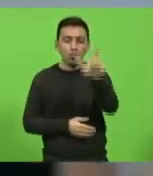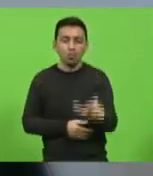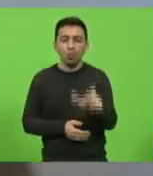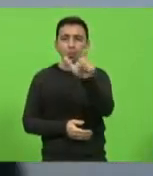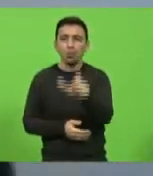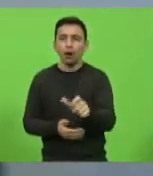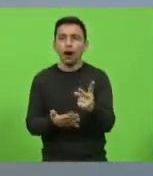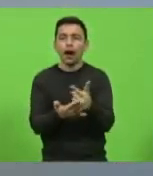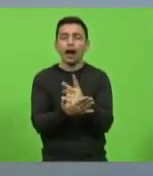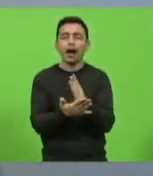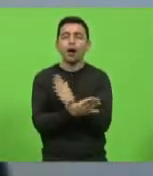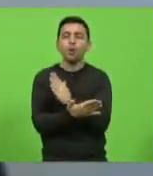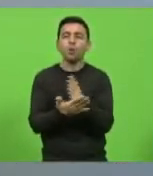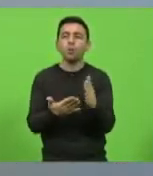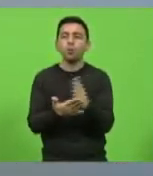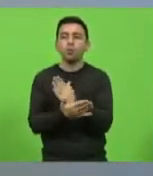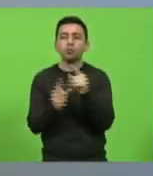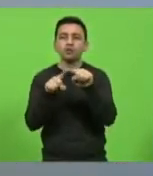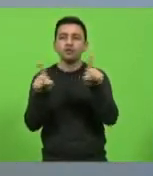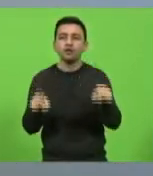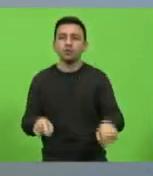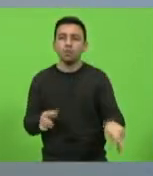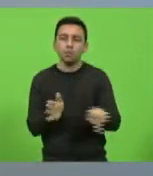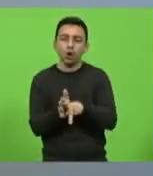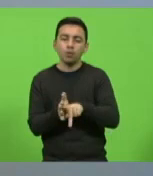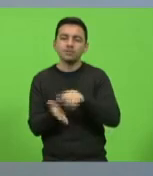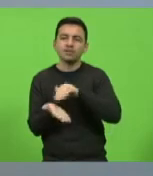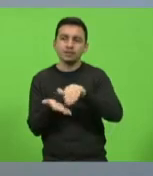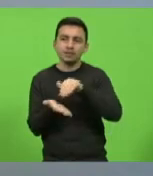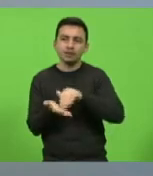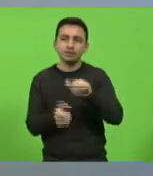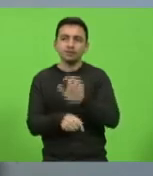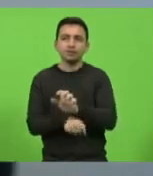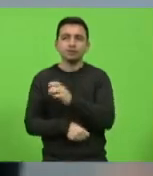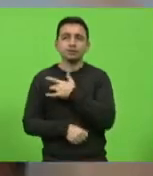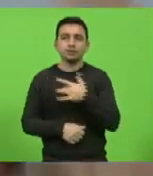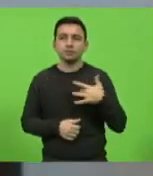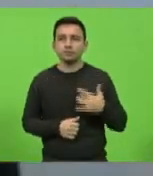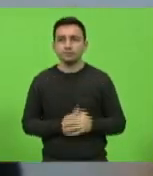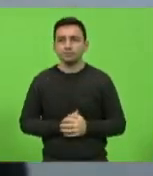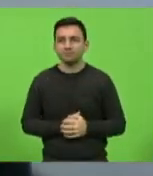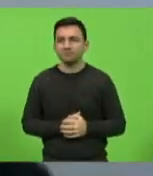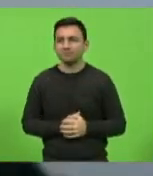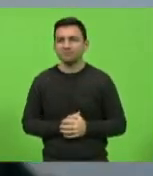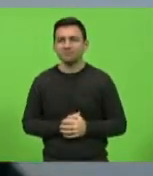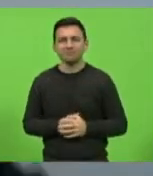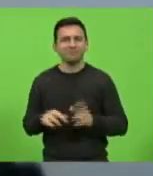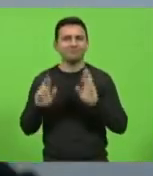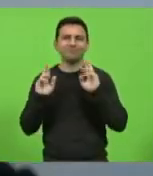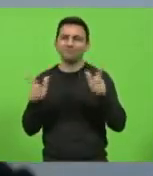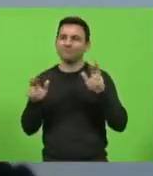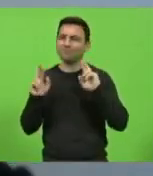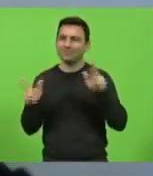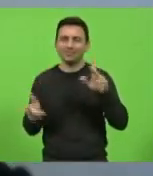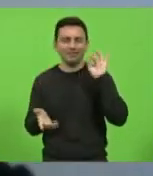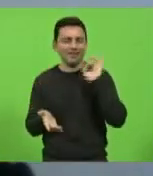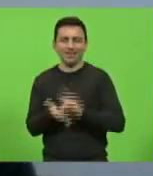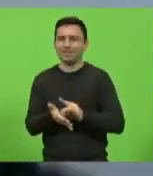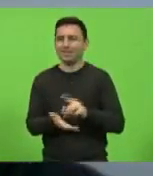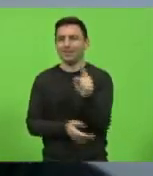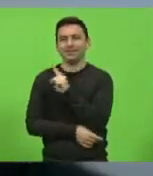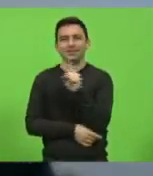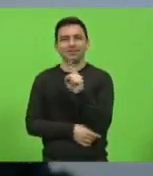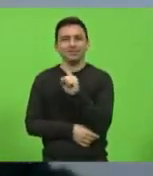alguns servidores da Secretaria de Estado de Saúde, o que está longe de corresponder com a verdade.